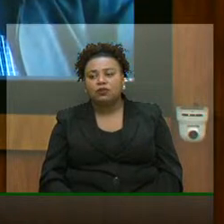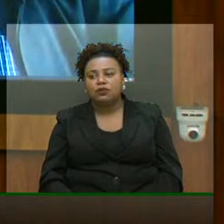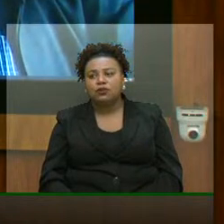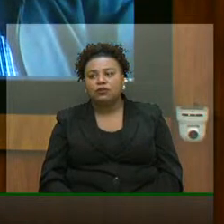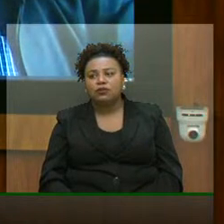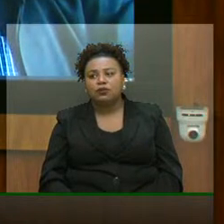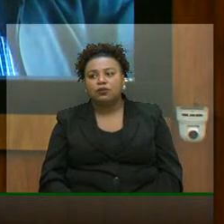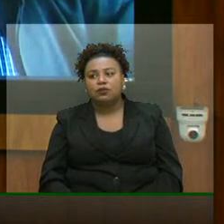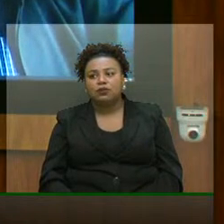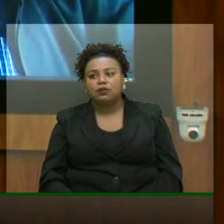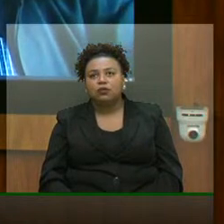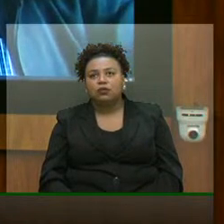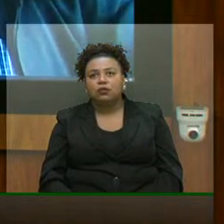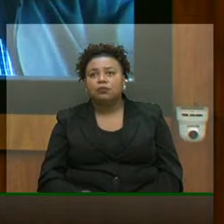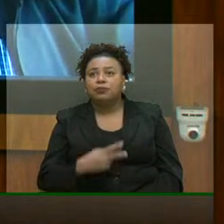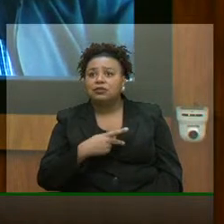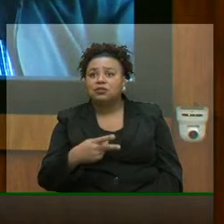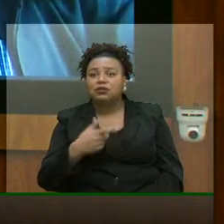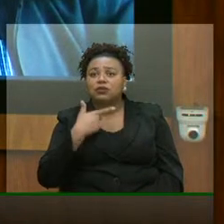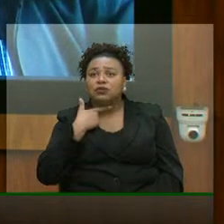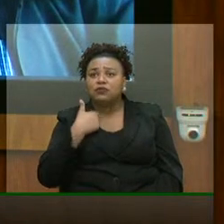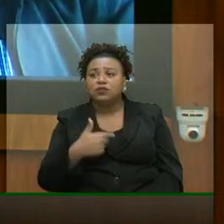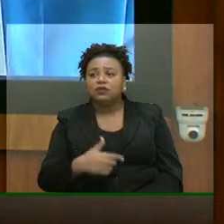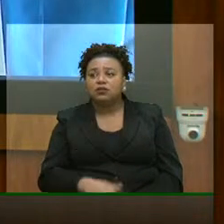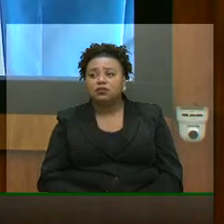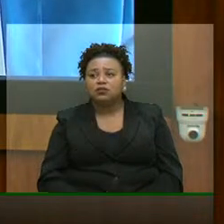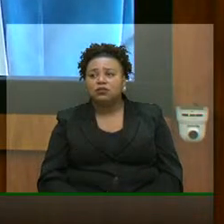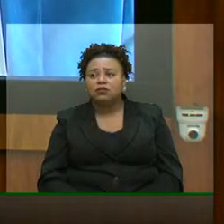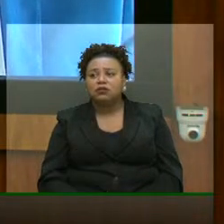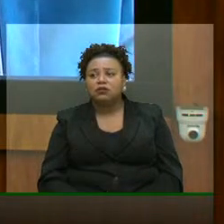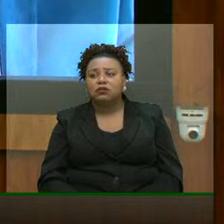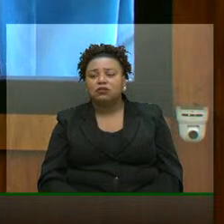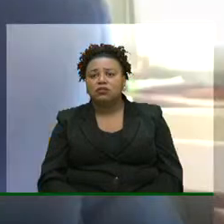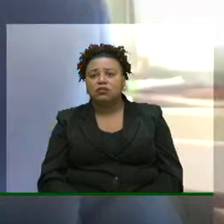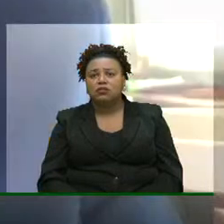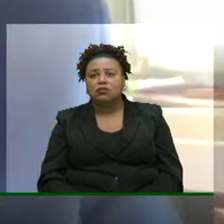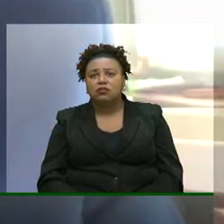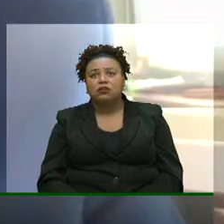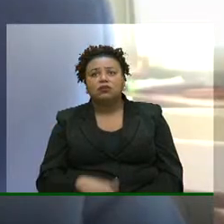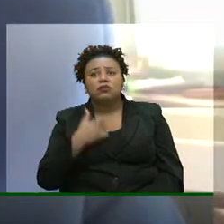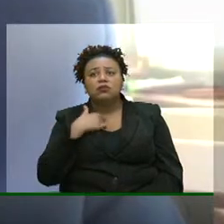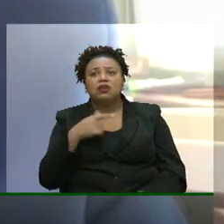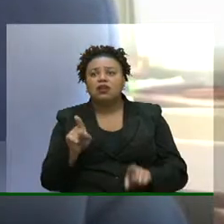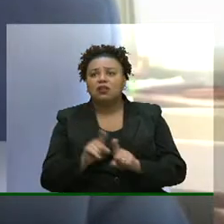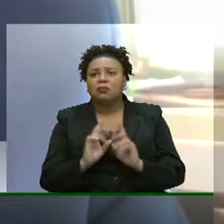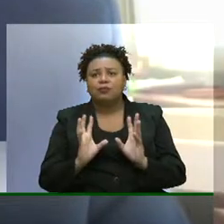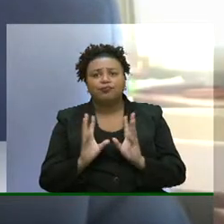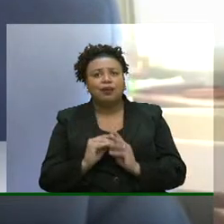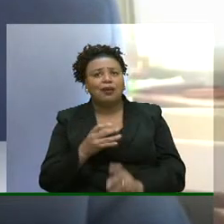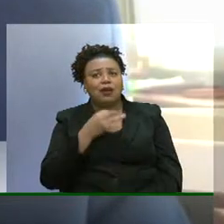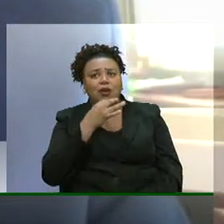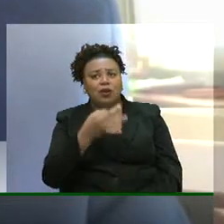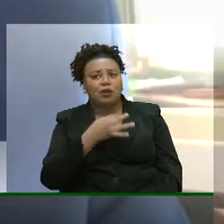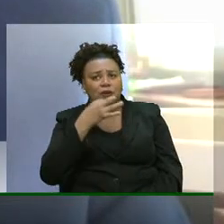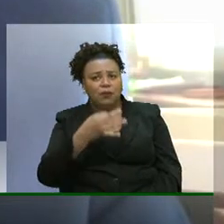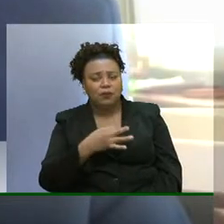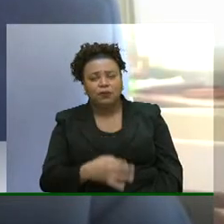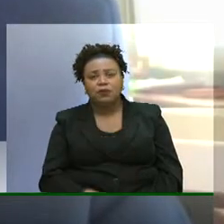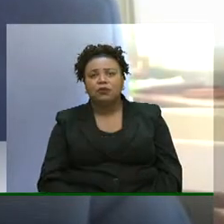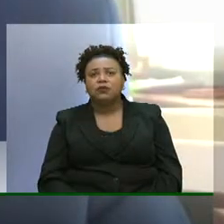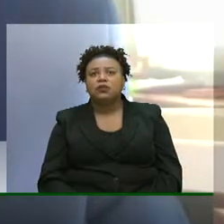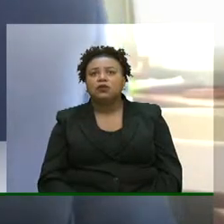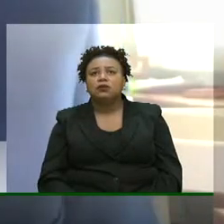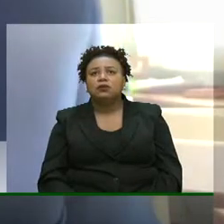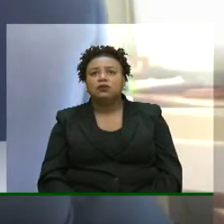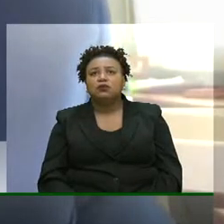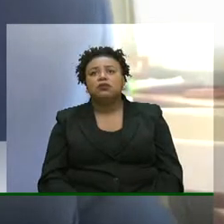Senhor presidente, gostaria também de brevemente me manifestar,